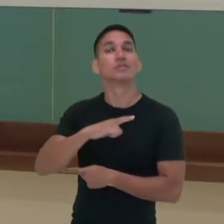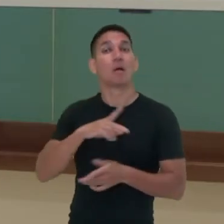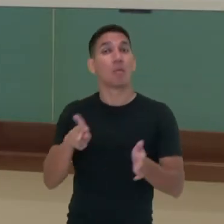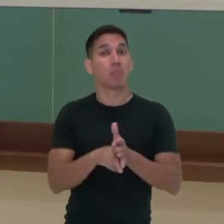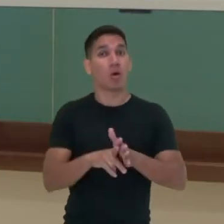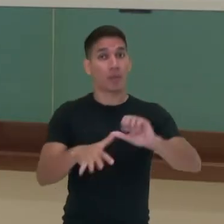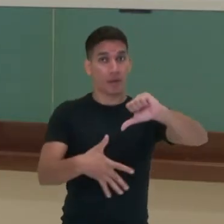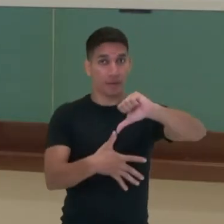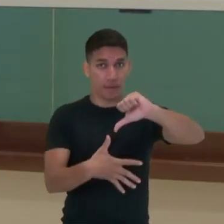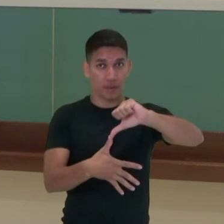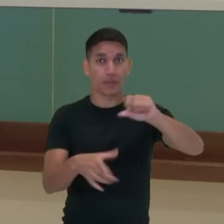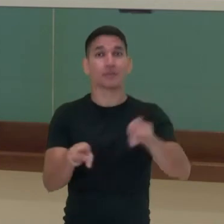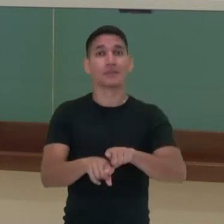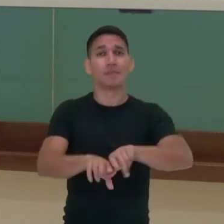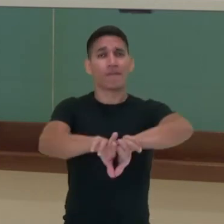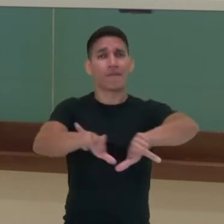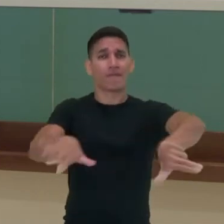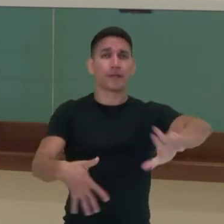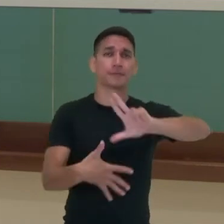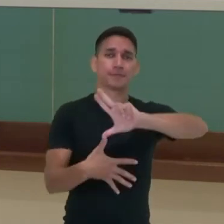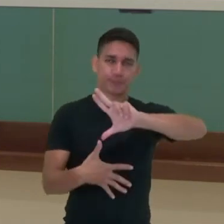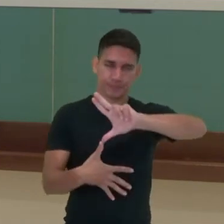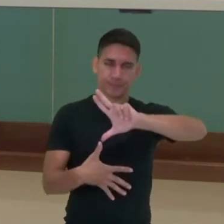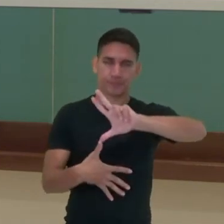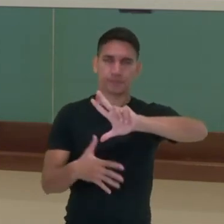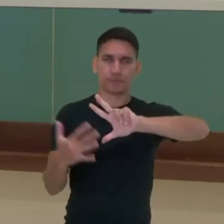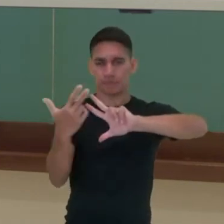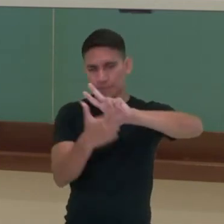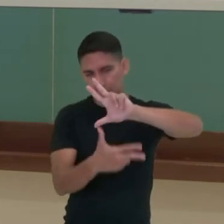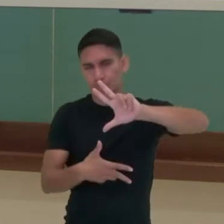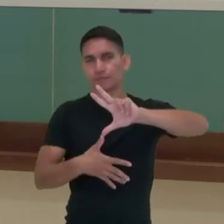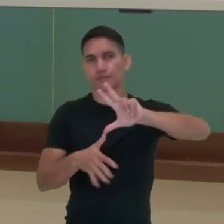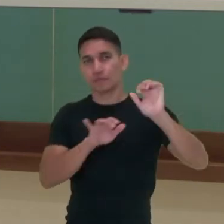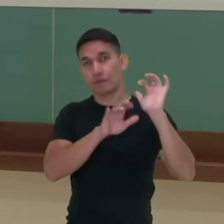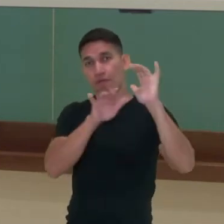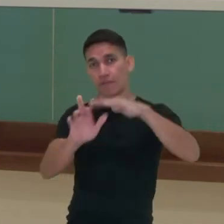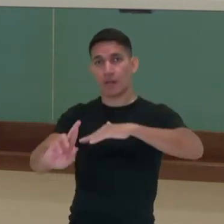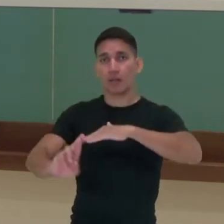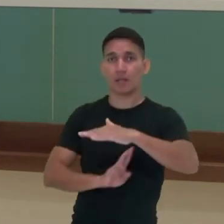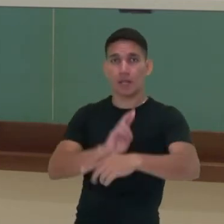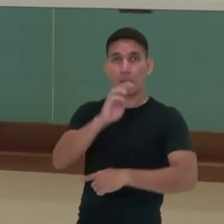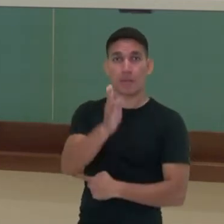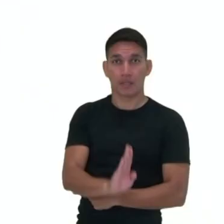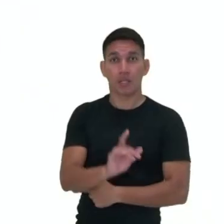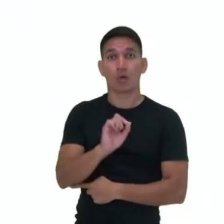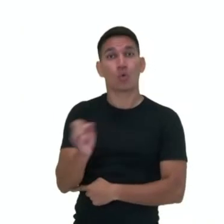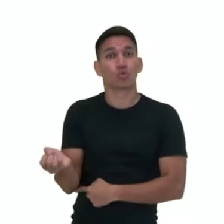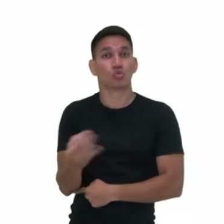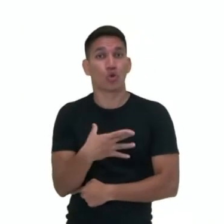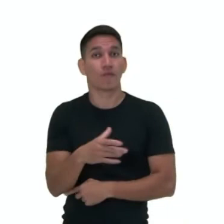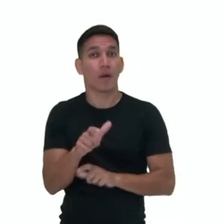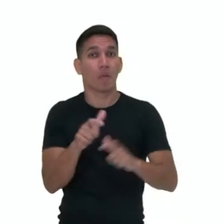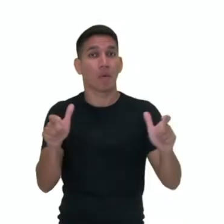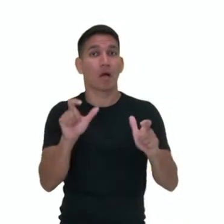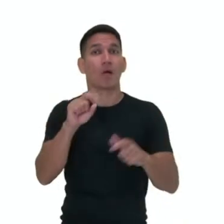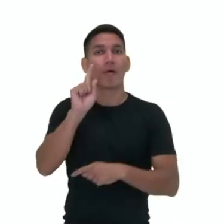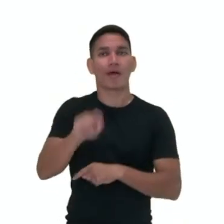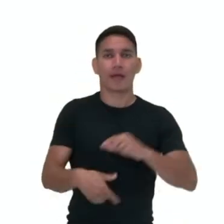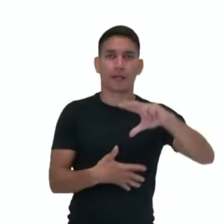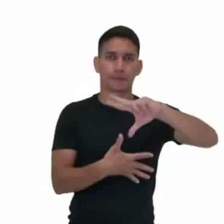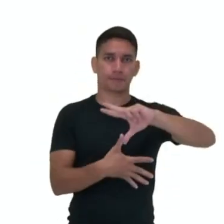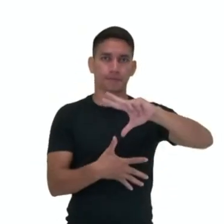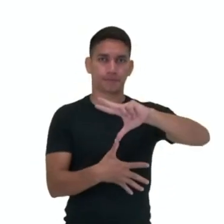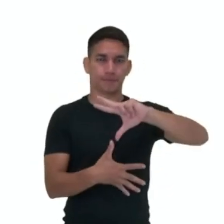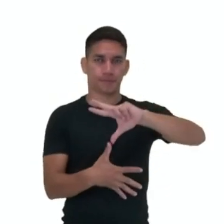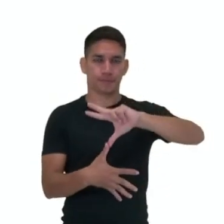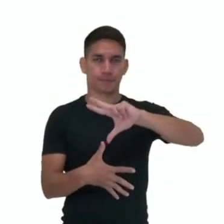do Sul como no resto da América Latina. Vamos ver aqui então, ó. Os novos imigrantes no Brasil são, em sua maioria,